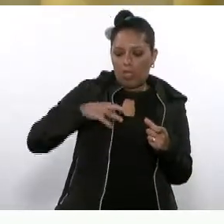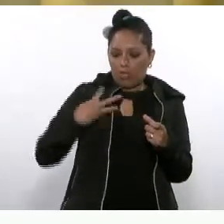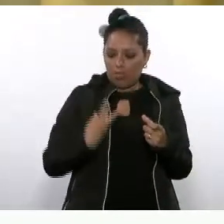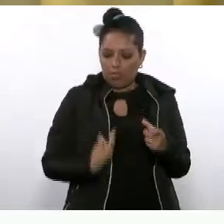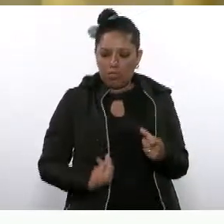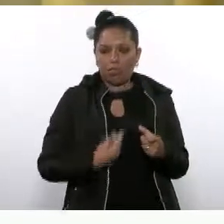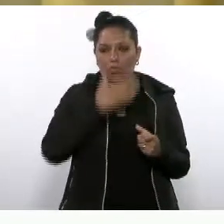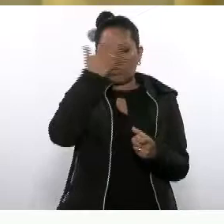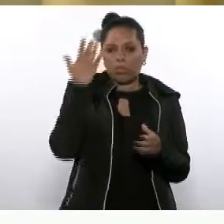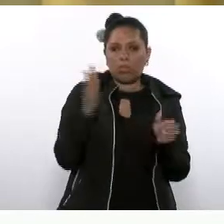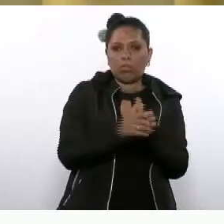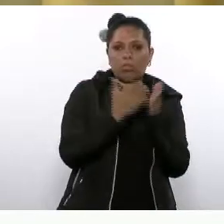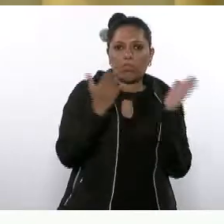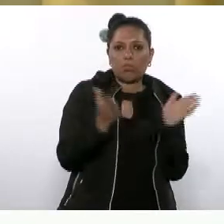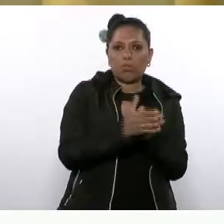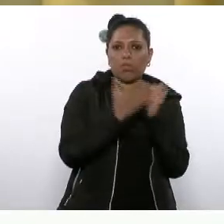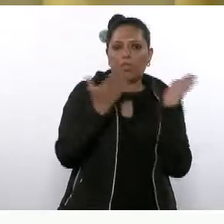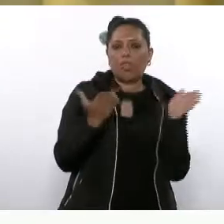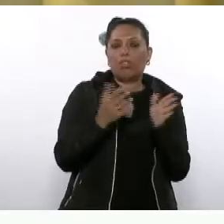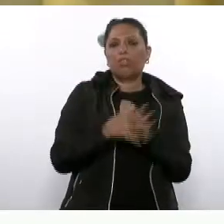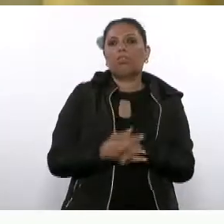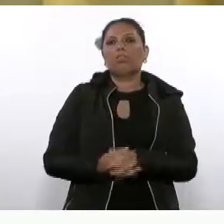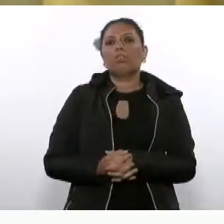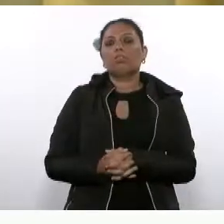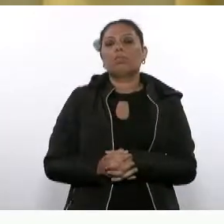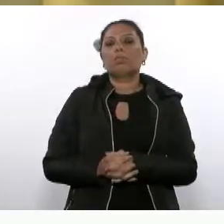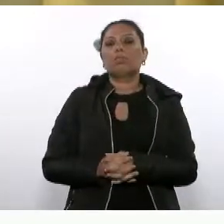moradoras de favelas e mulheres negras.